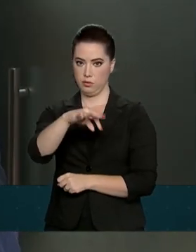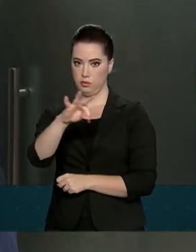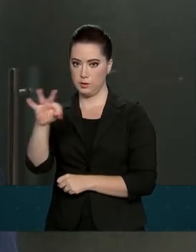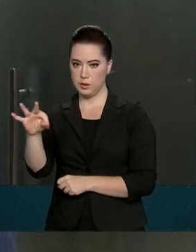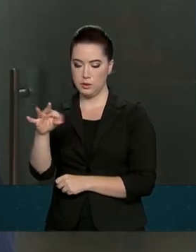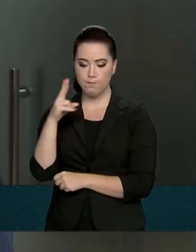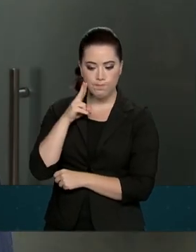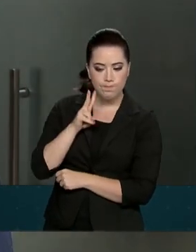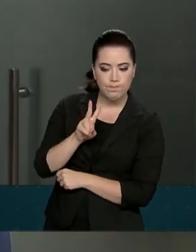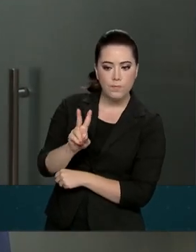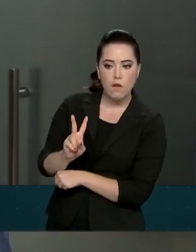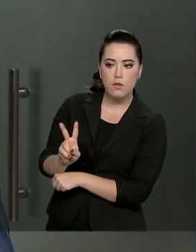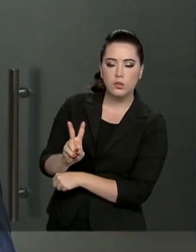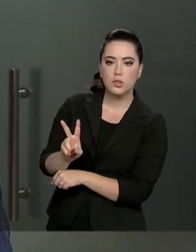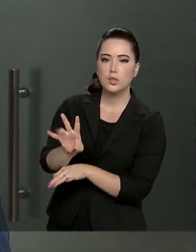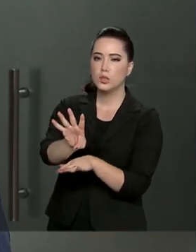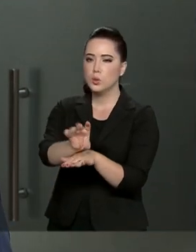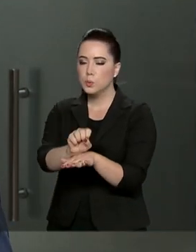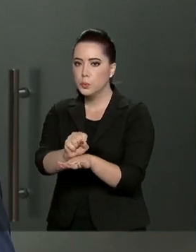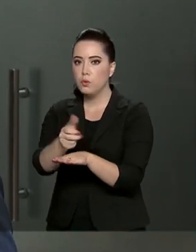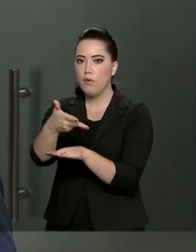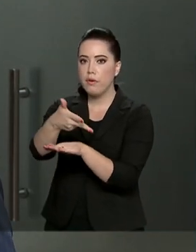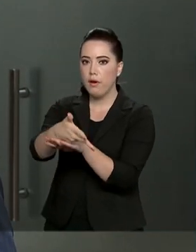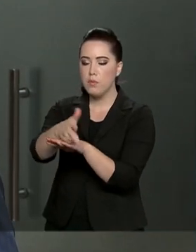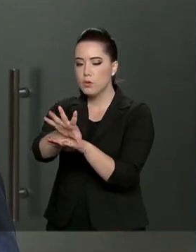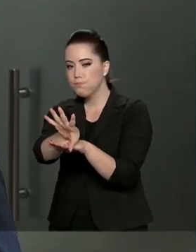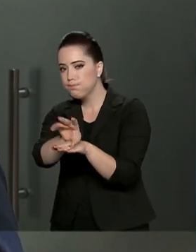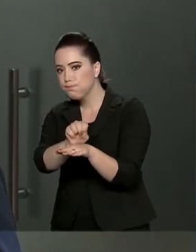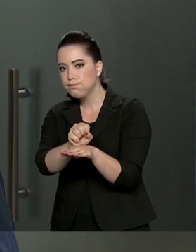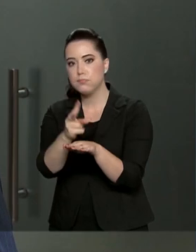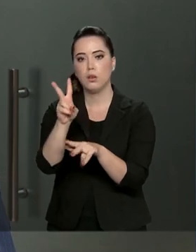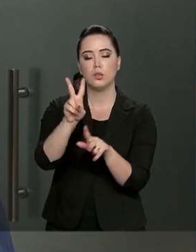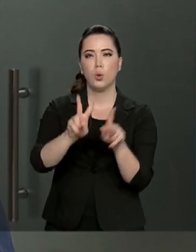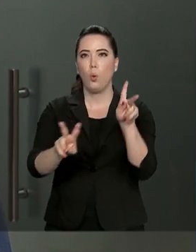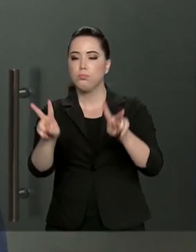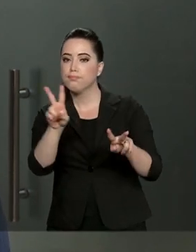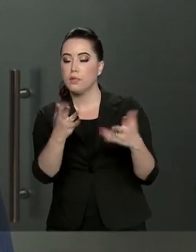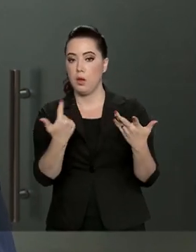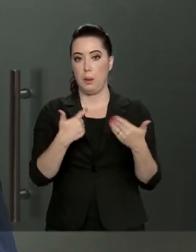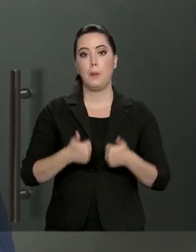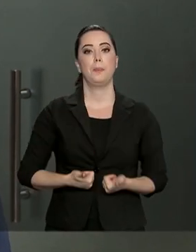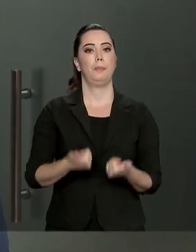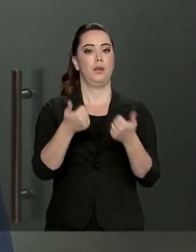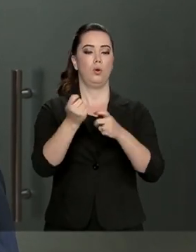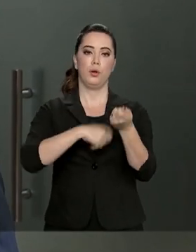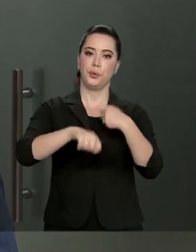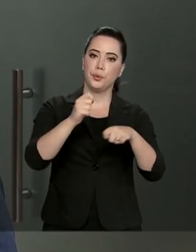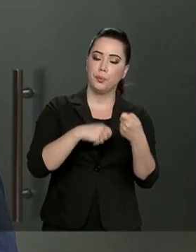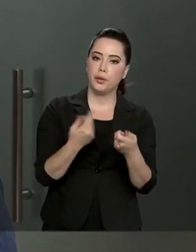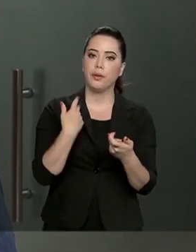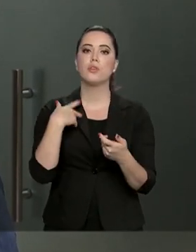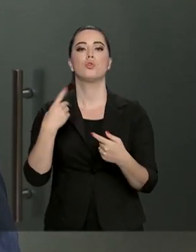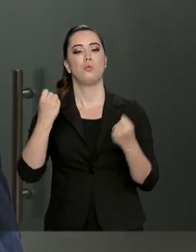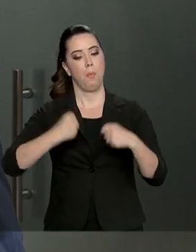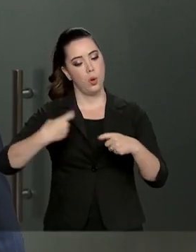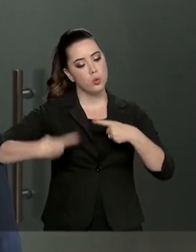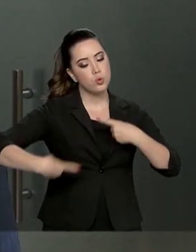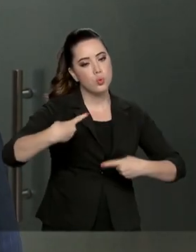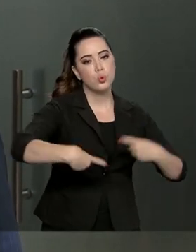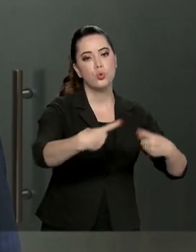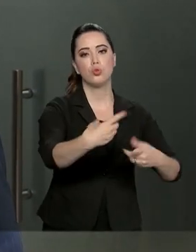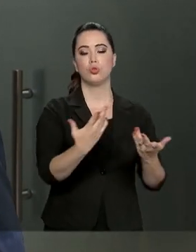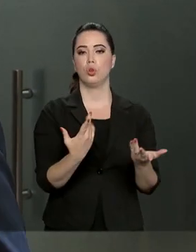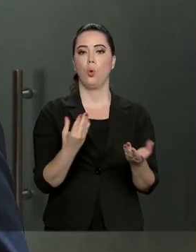e também vai melhorar os parâmetros econômicos. A gente vai discutir reequilíbrios econômicos financeiros de contrato,